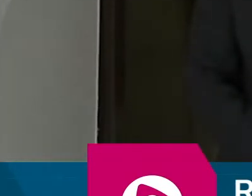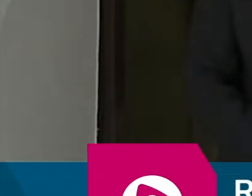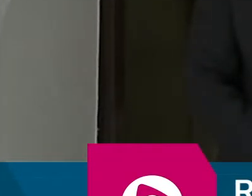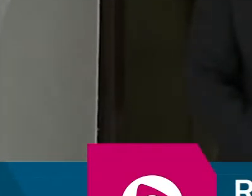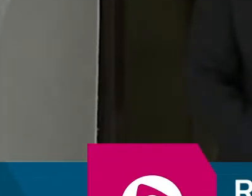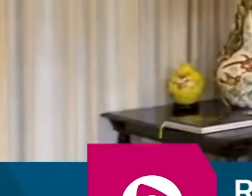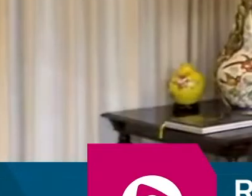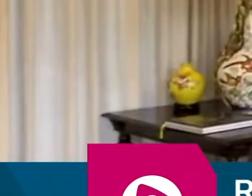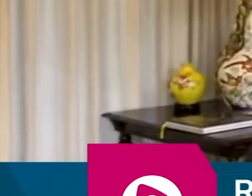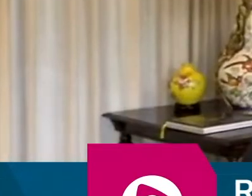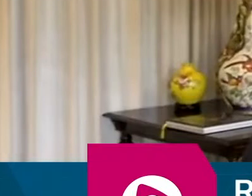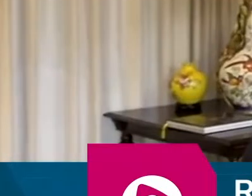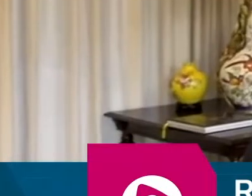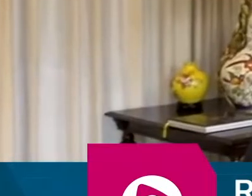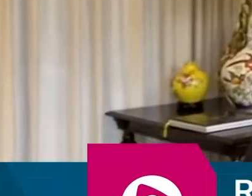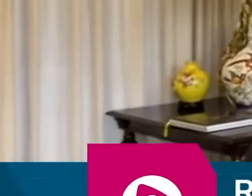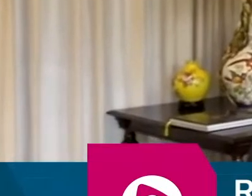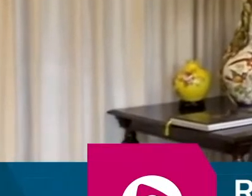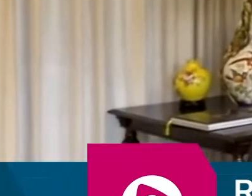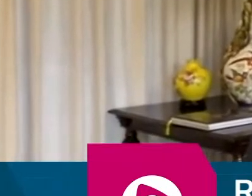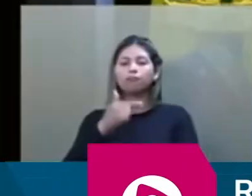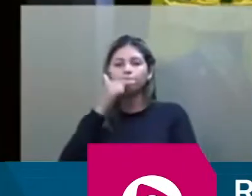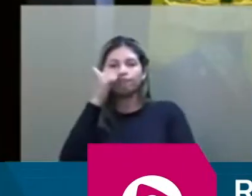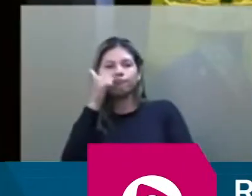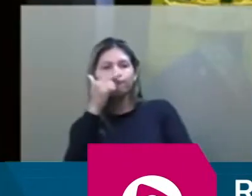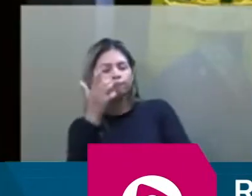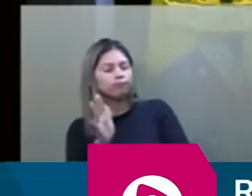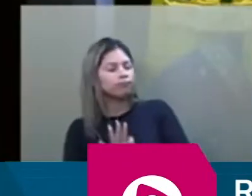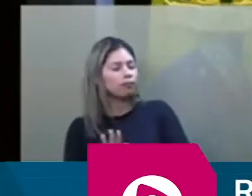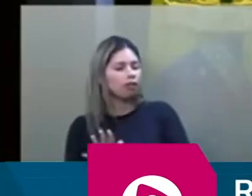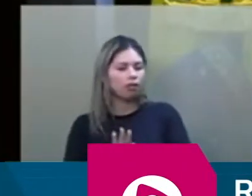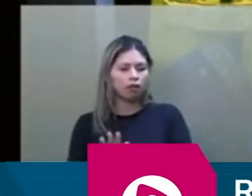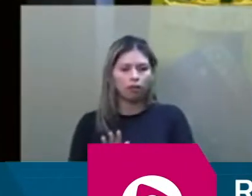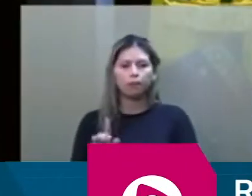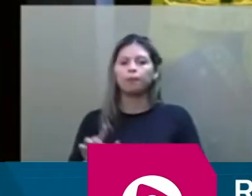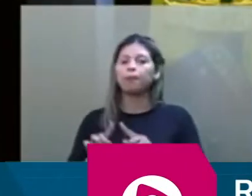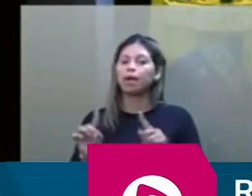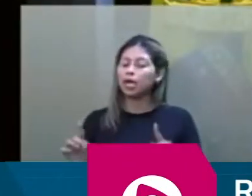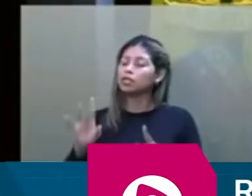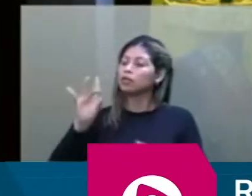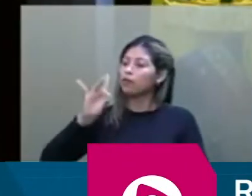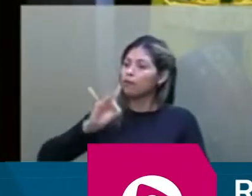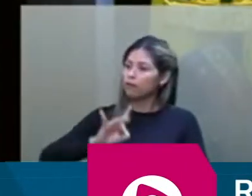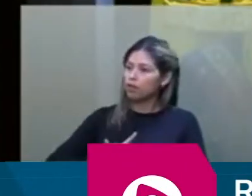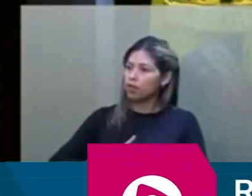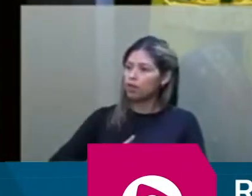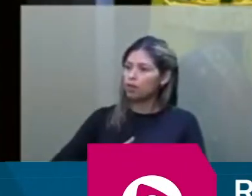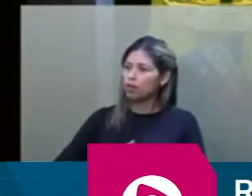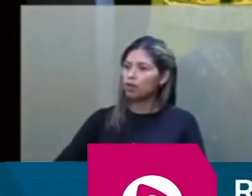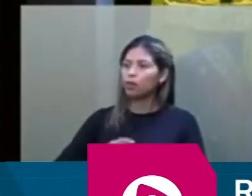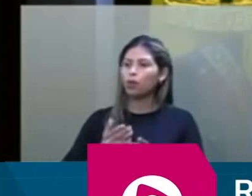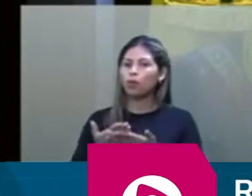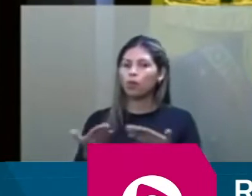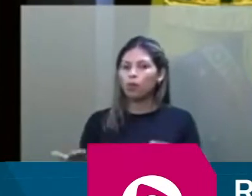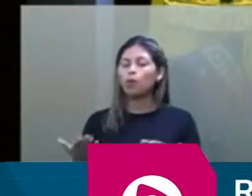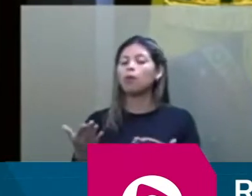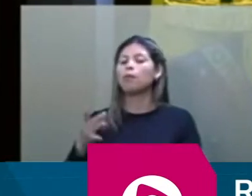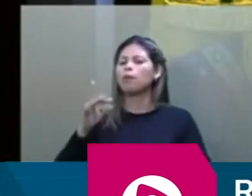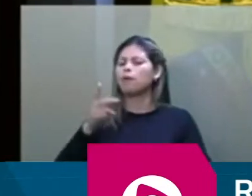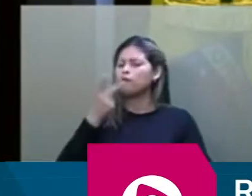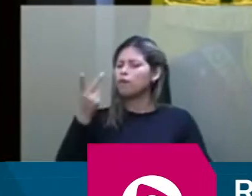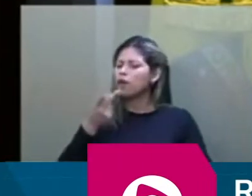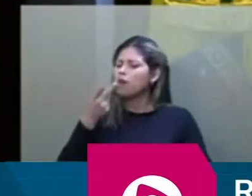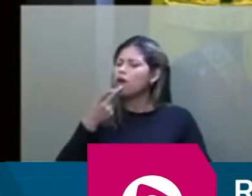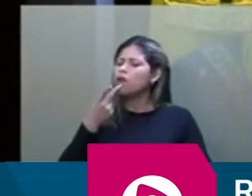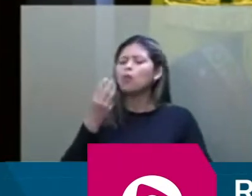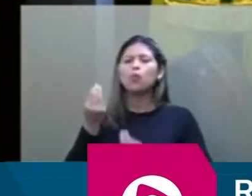uma campanha eleitoral para a presidência da República. Por isso, afirmo ser impossível